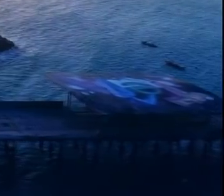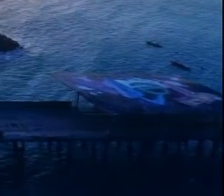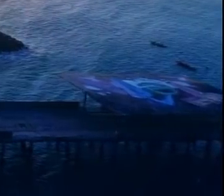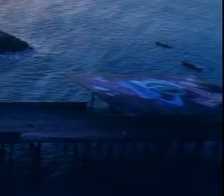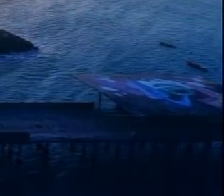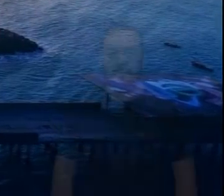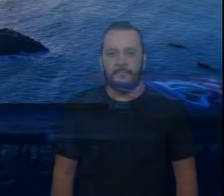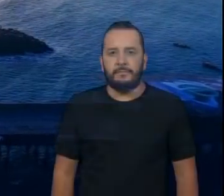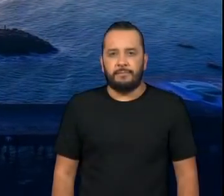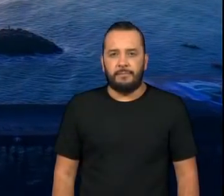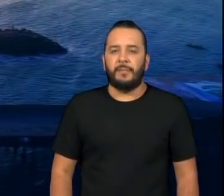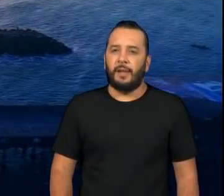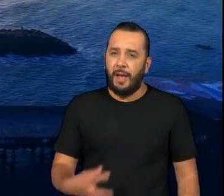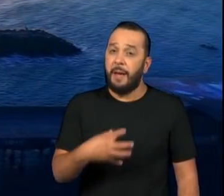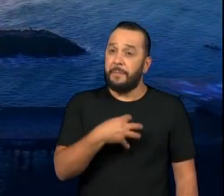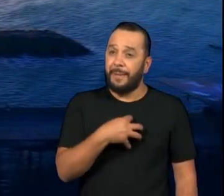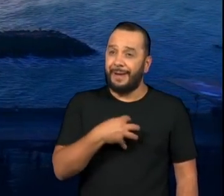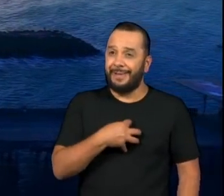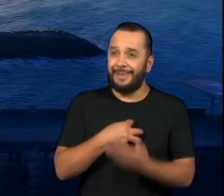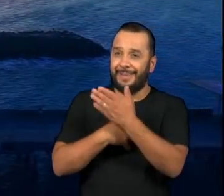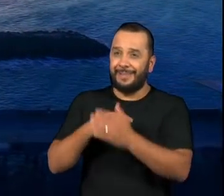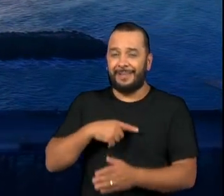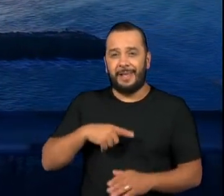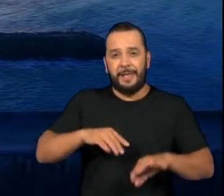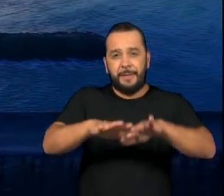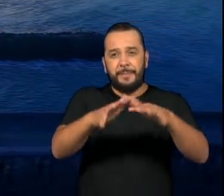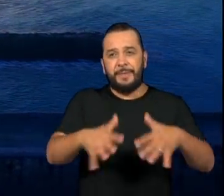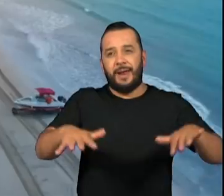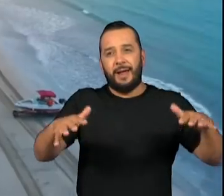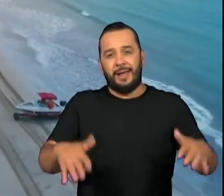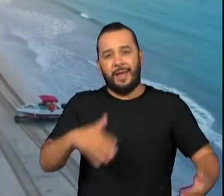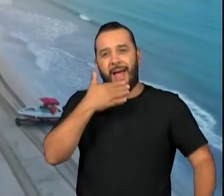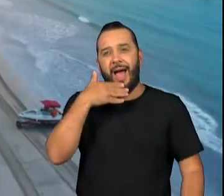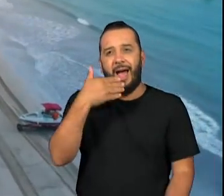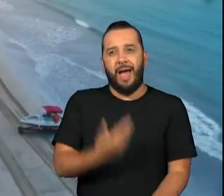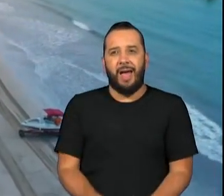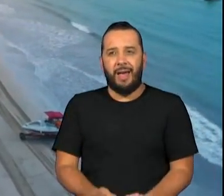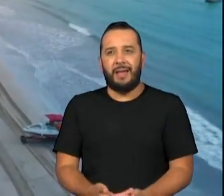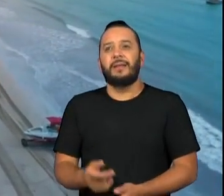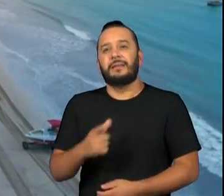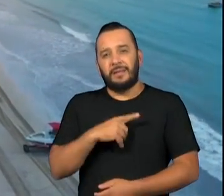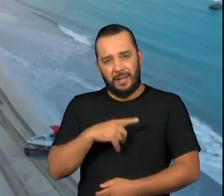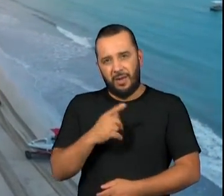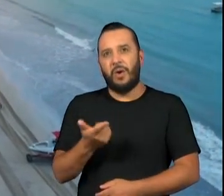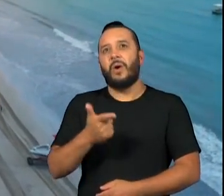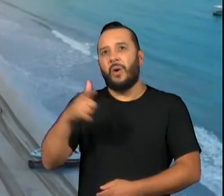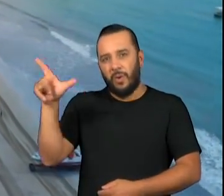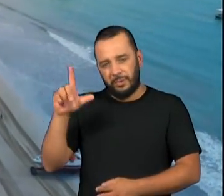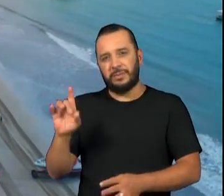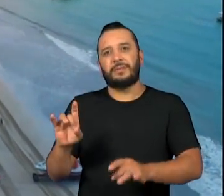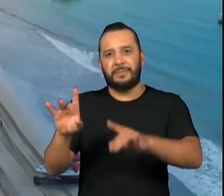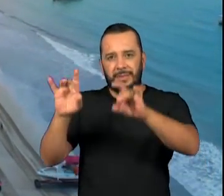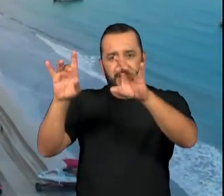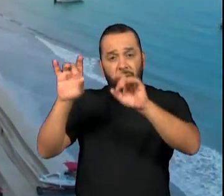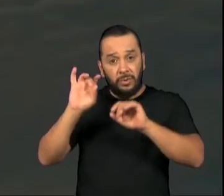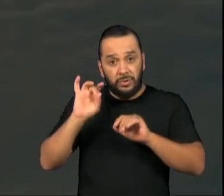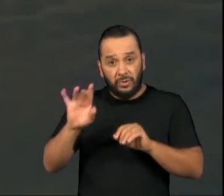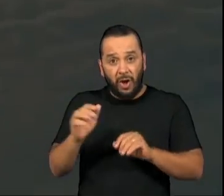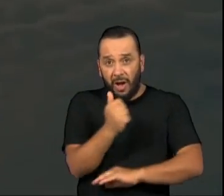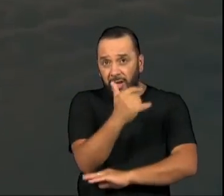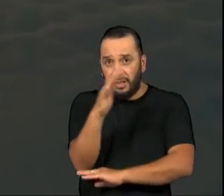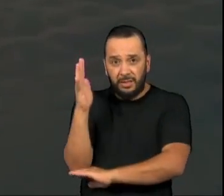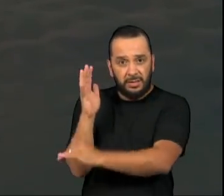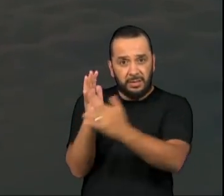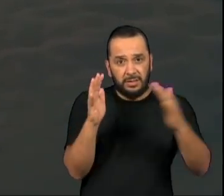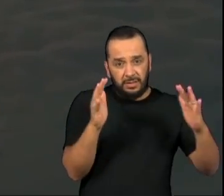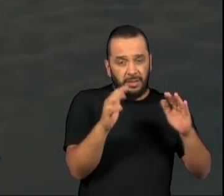A Bahia, conhecida pelas praias paradisíacas, tem outros encantos para além dos morros da verdejante